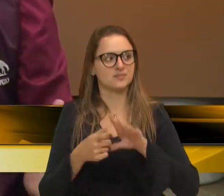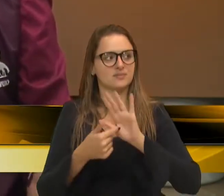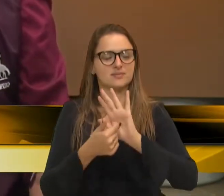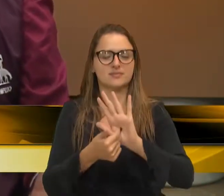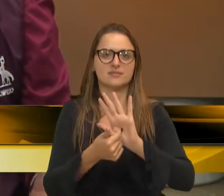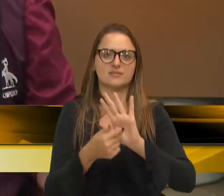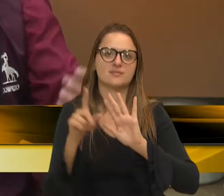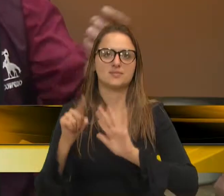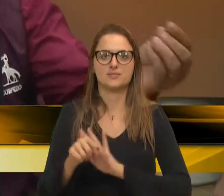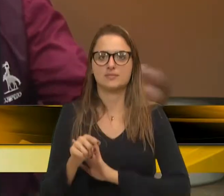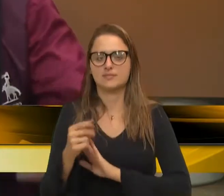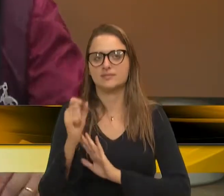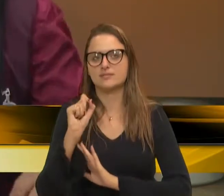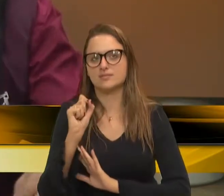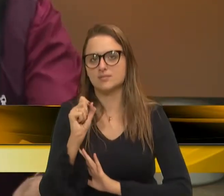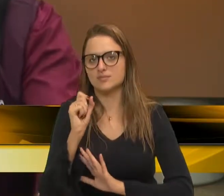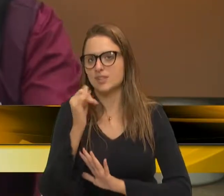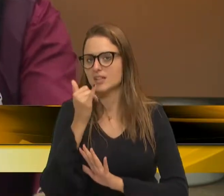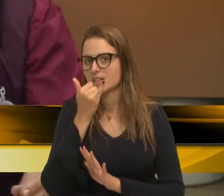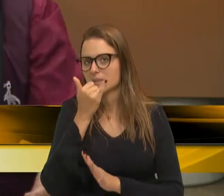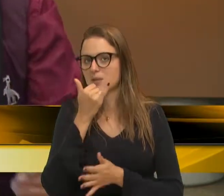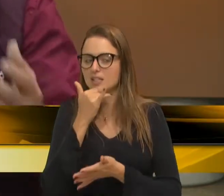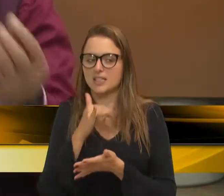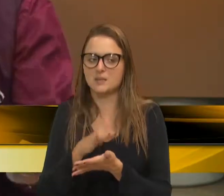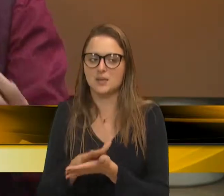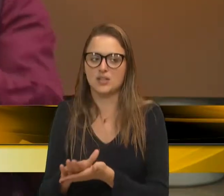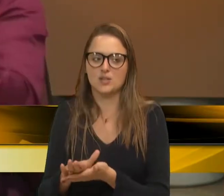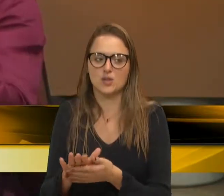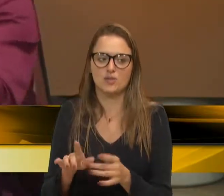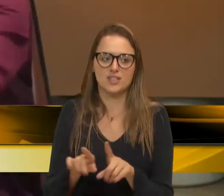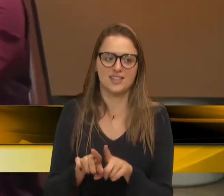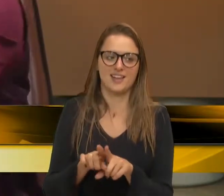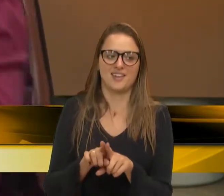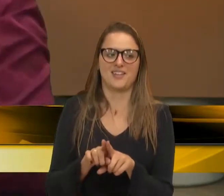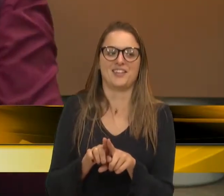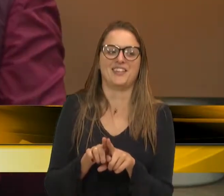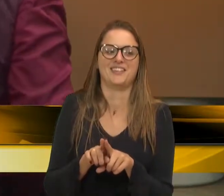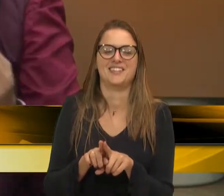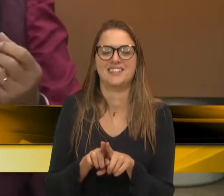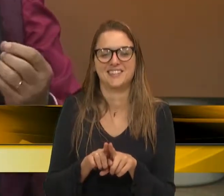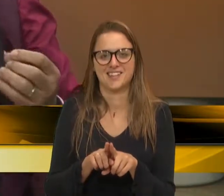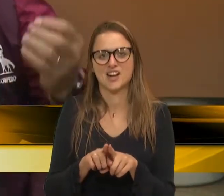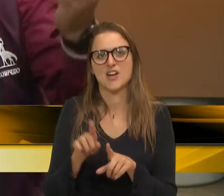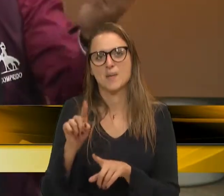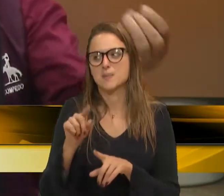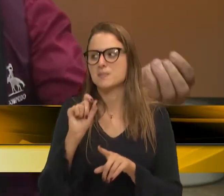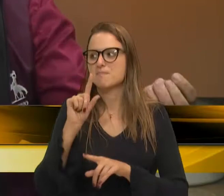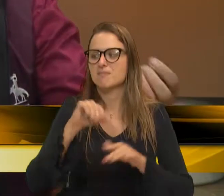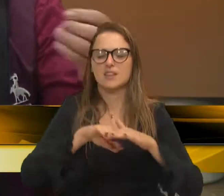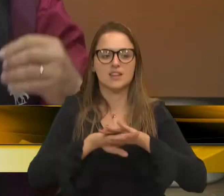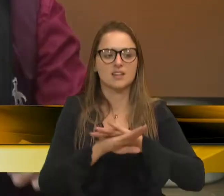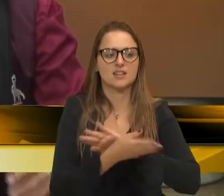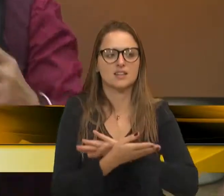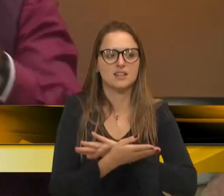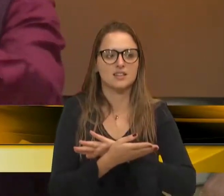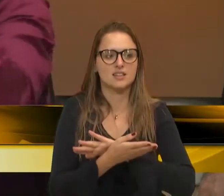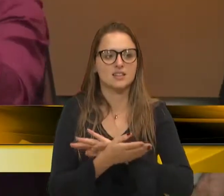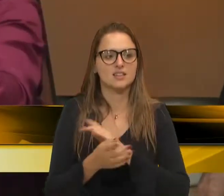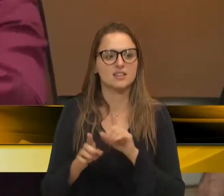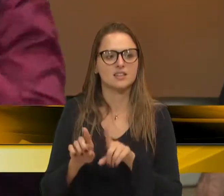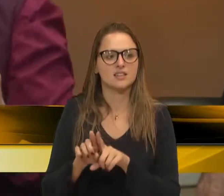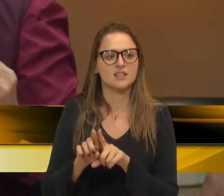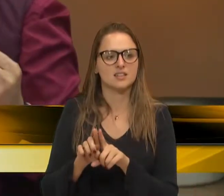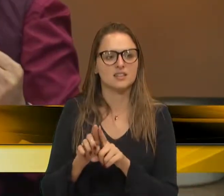se acha uma desculpa. Mas se tem adequações, cabe ao Poder Executivo mandar para quais adequações, mas que contemple a realidade